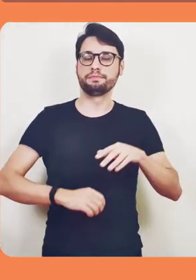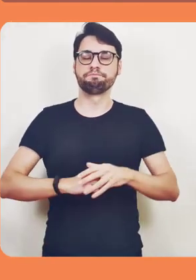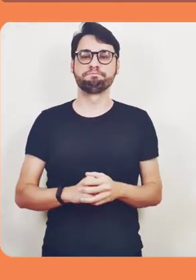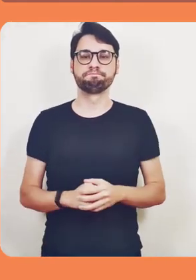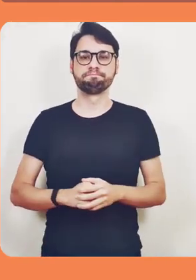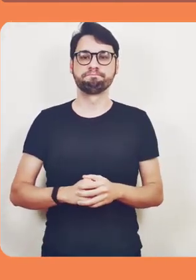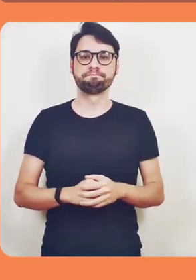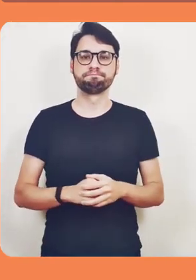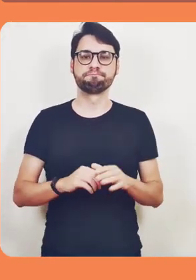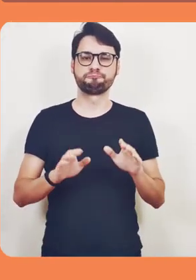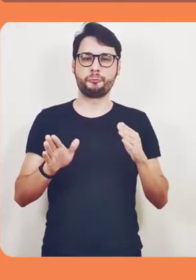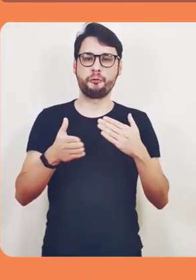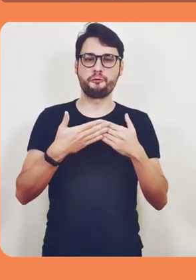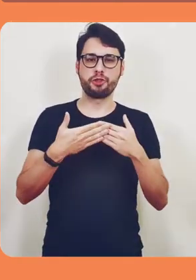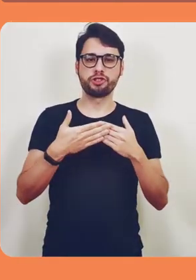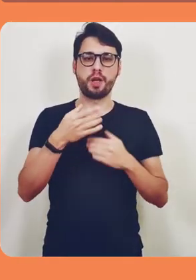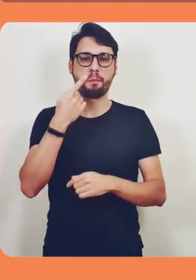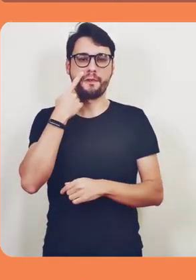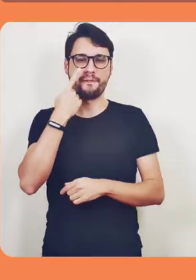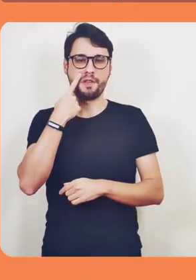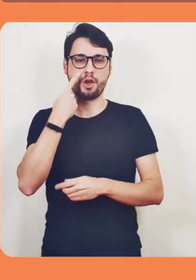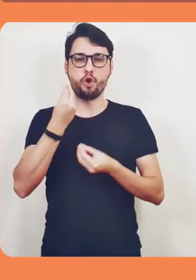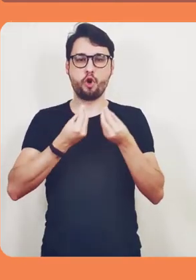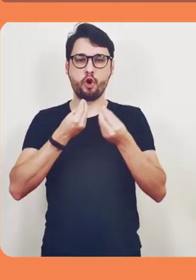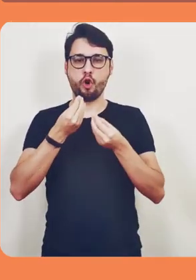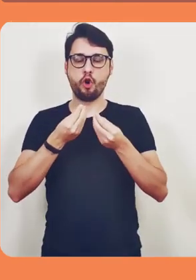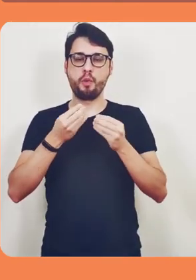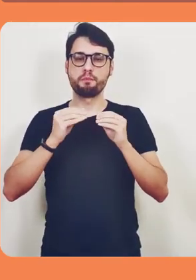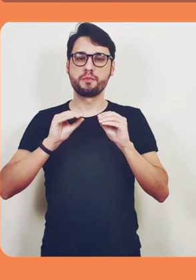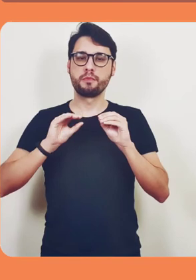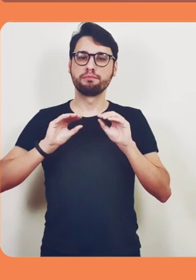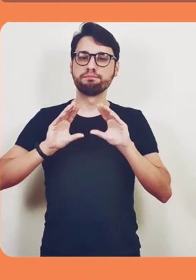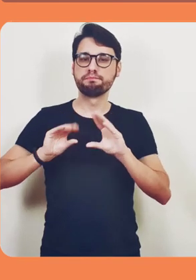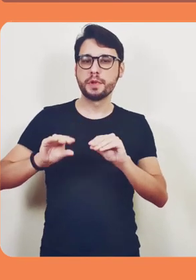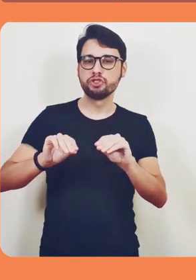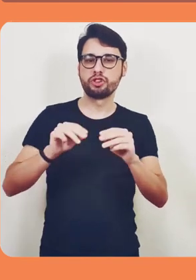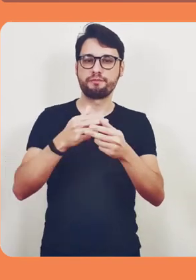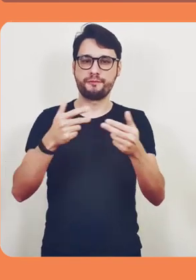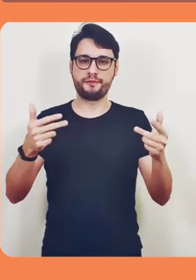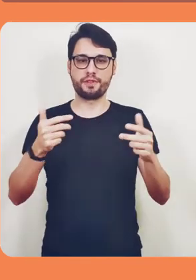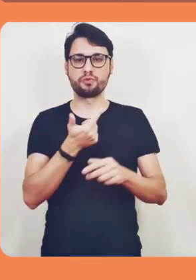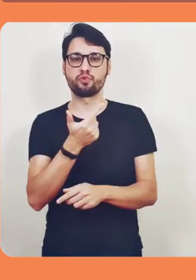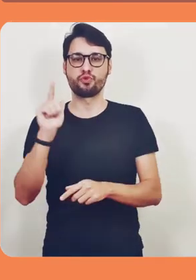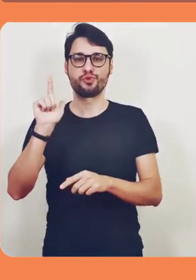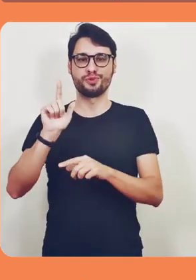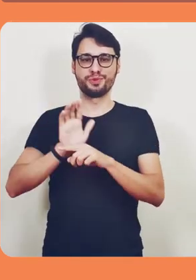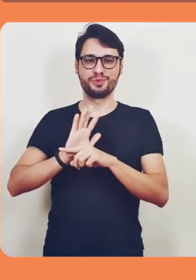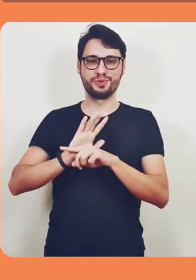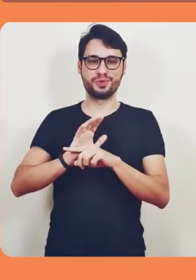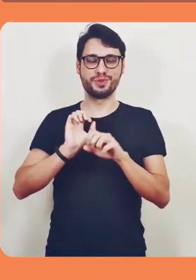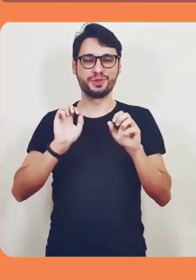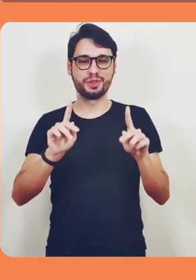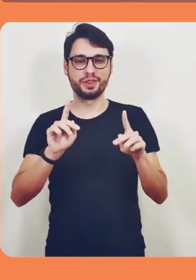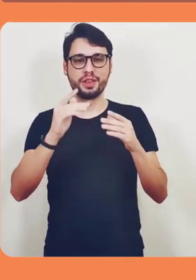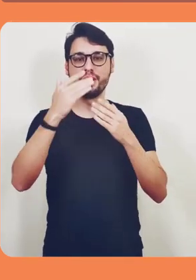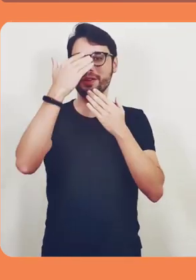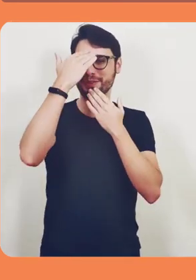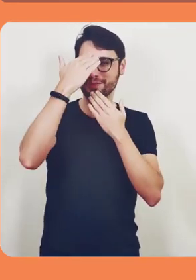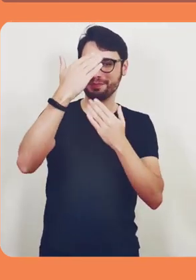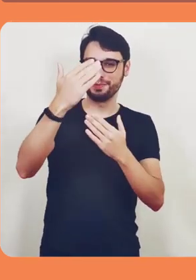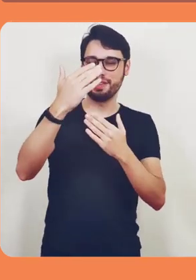eu vou fechar e ir podemos explorar essas opções em um próximo